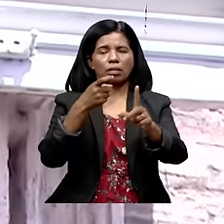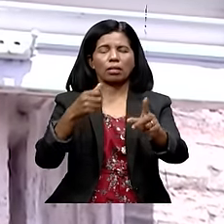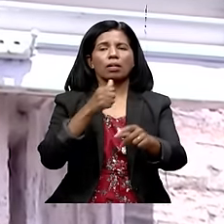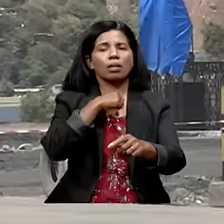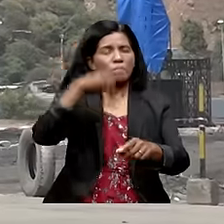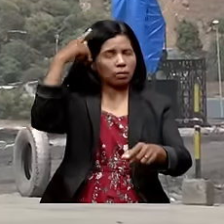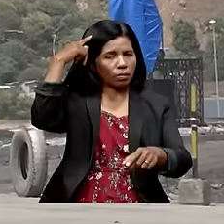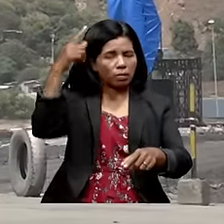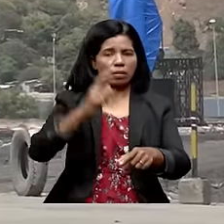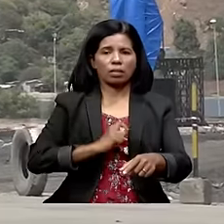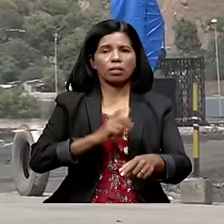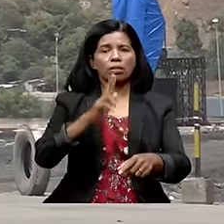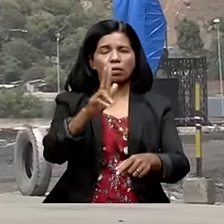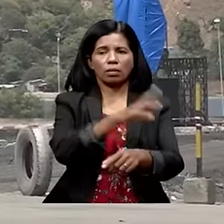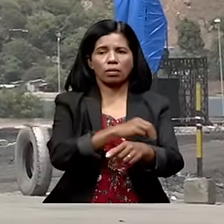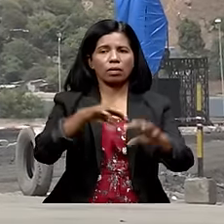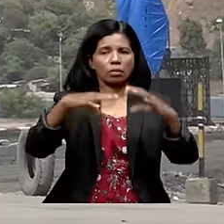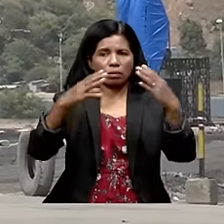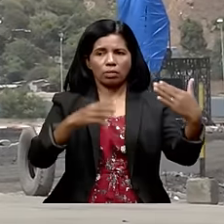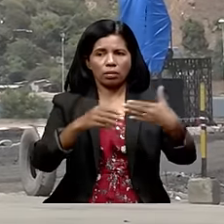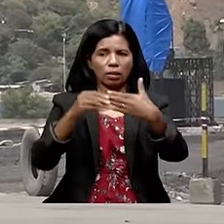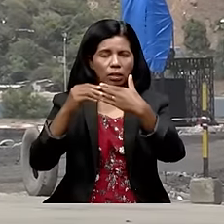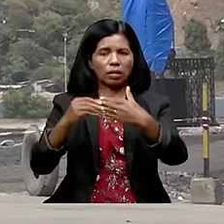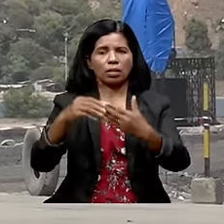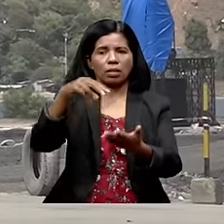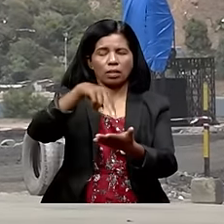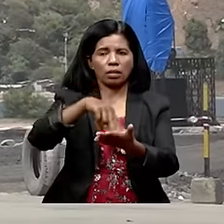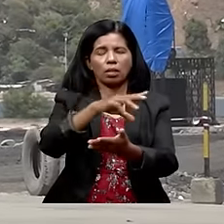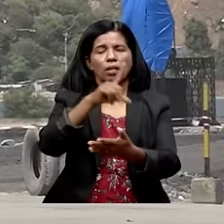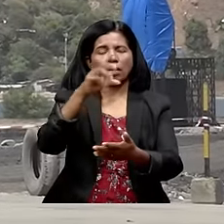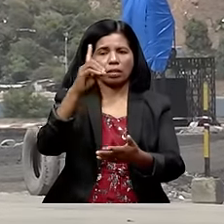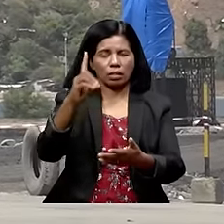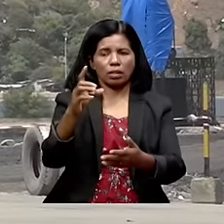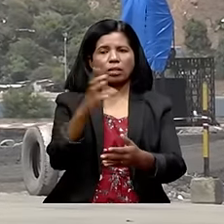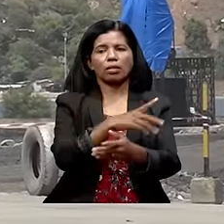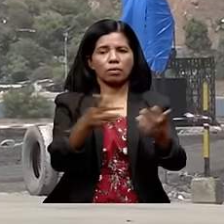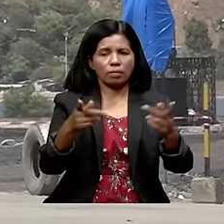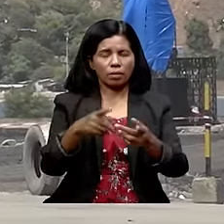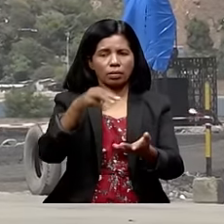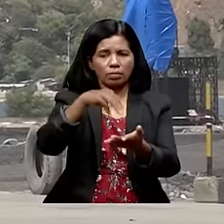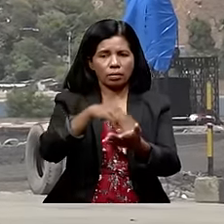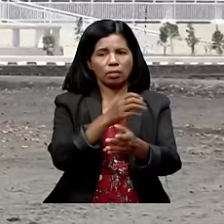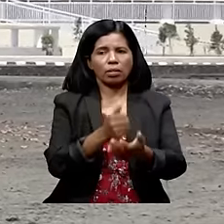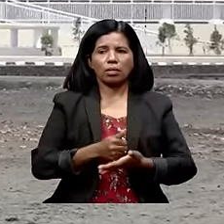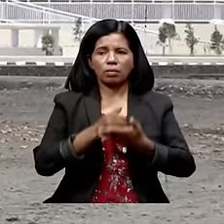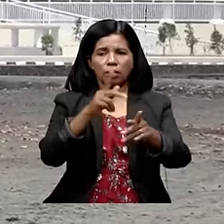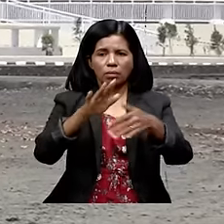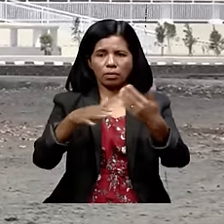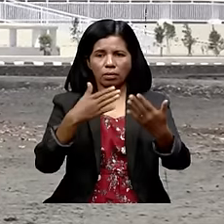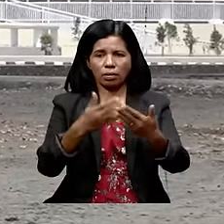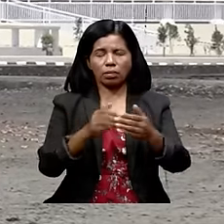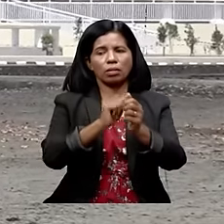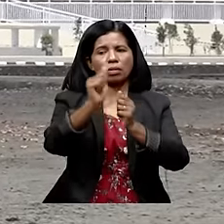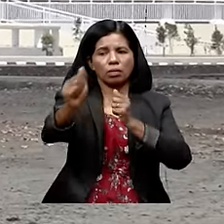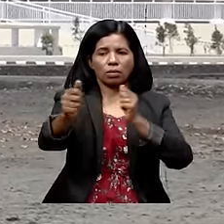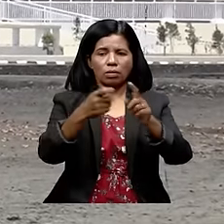Papa Francisco eta estolo, komisão organizadora mos instala LED valu e a fatin misa ne, Kodi fasilitas serani sira nebe dok